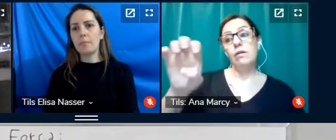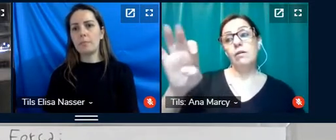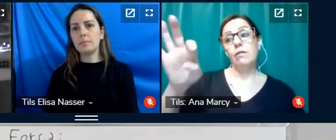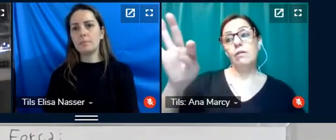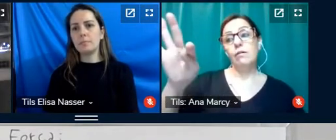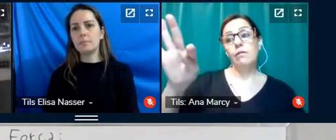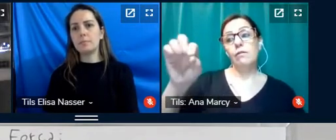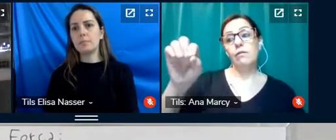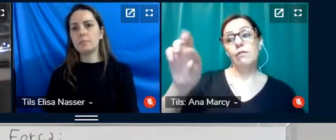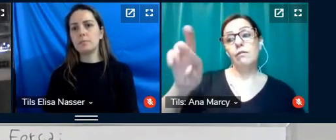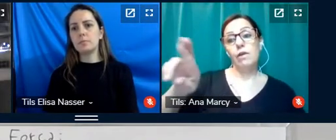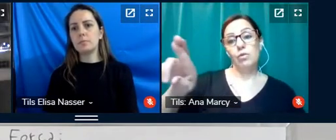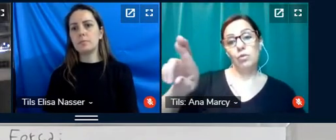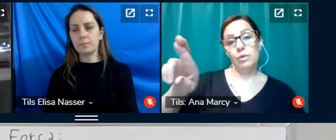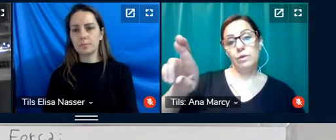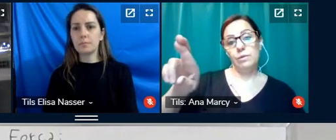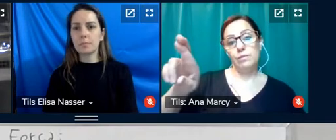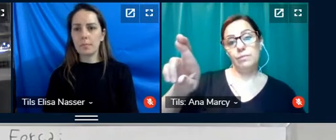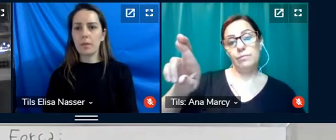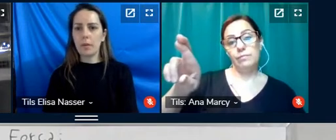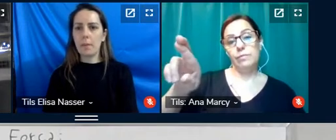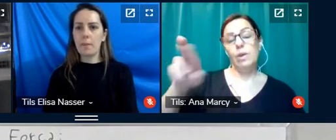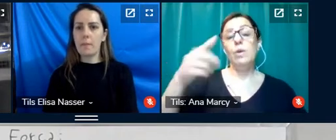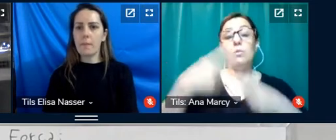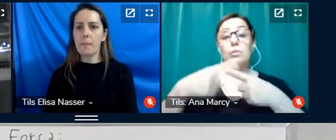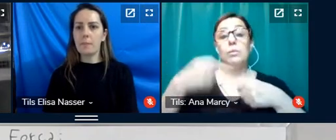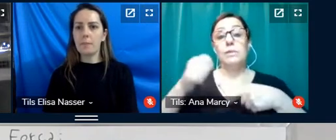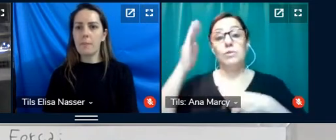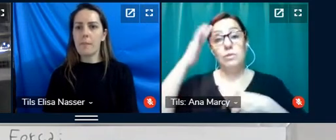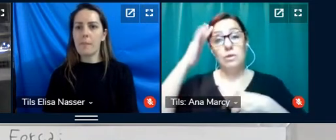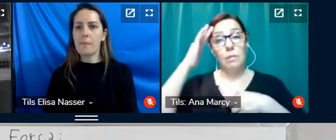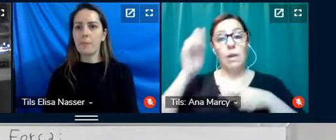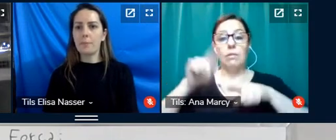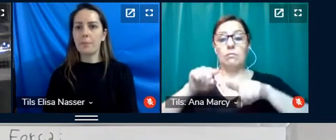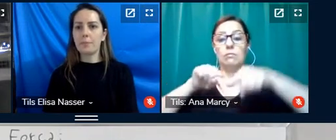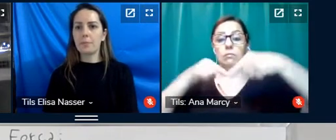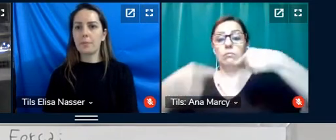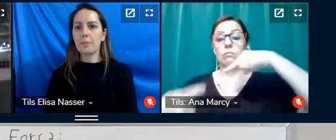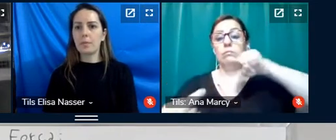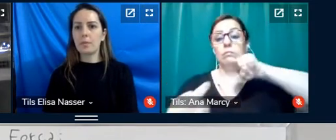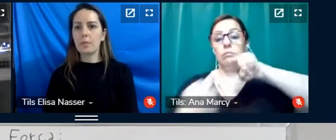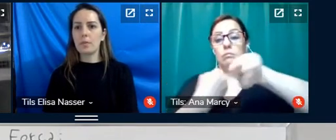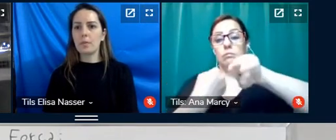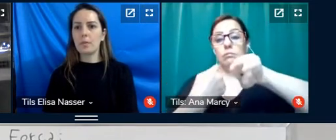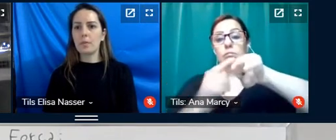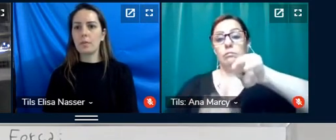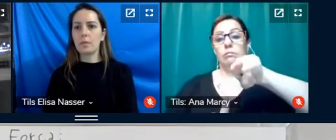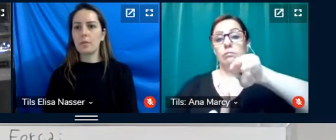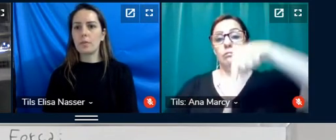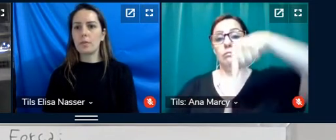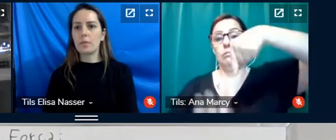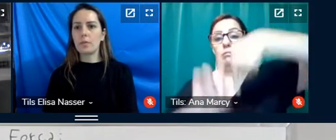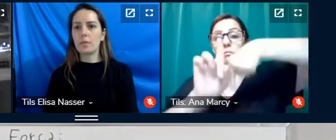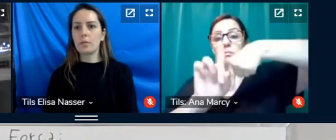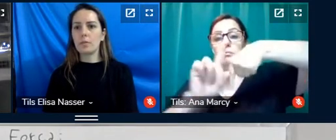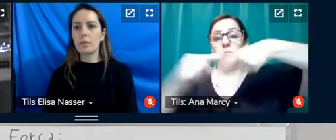ela precisa de uma direção e um sentido. Já vamos ver mais claramente a diferença entre os dois.